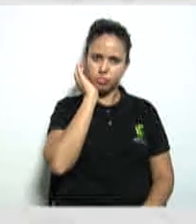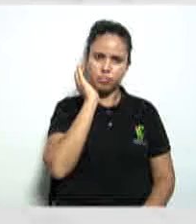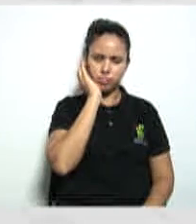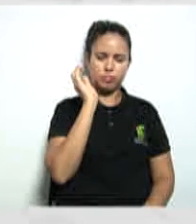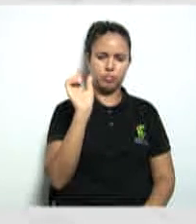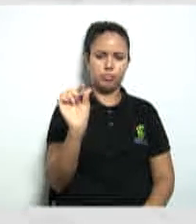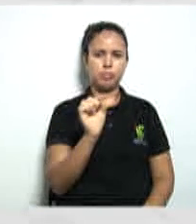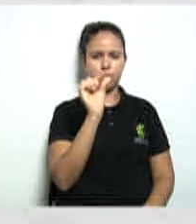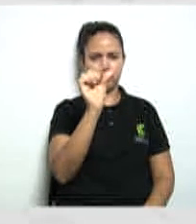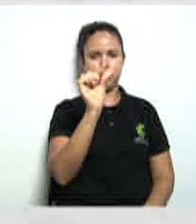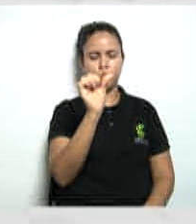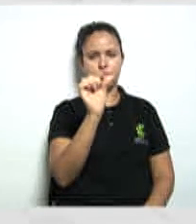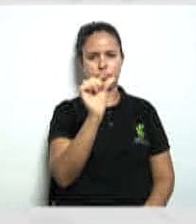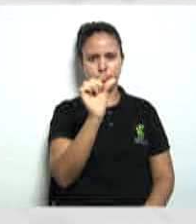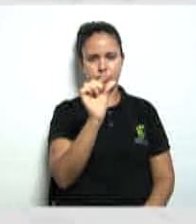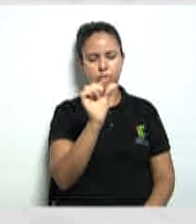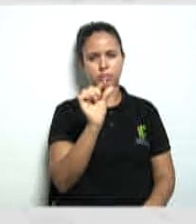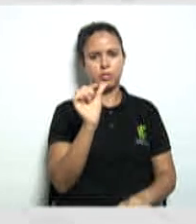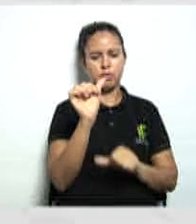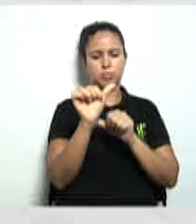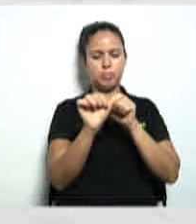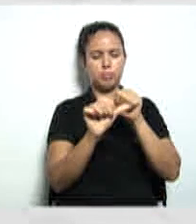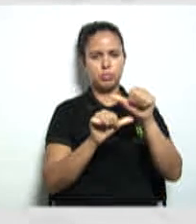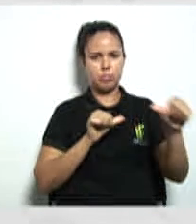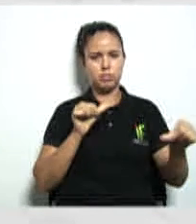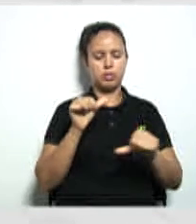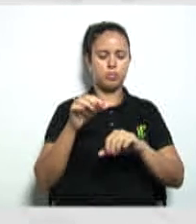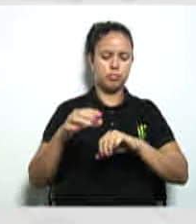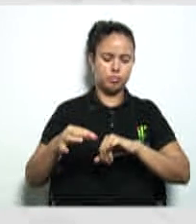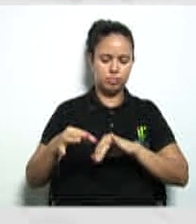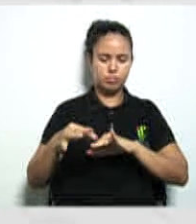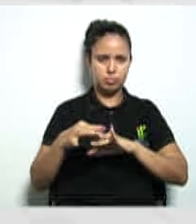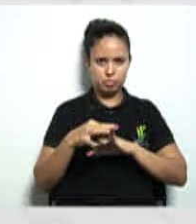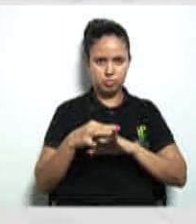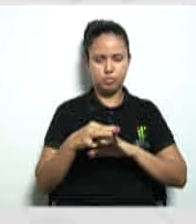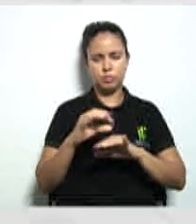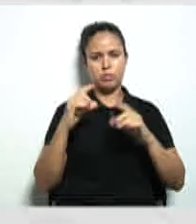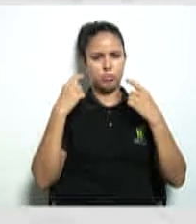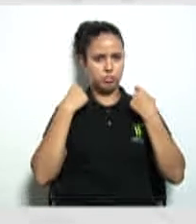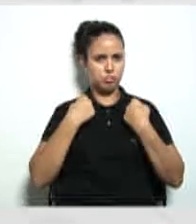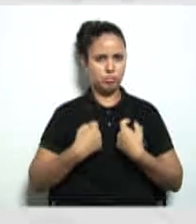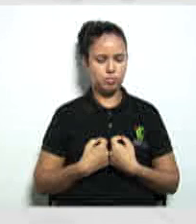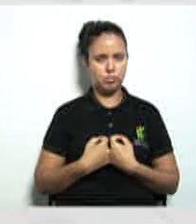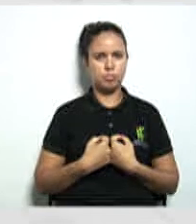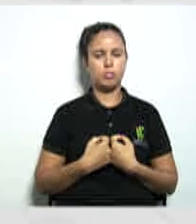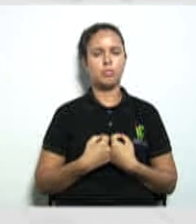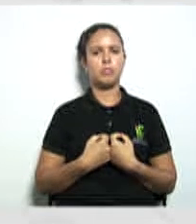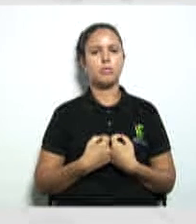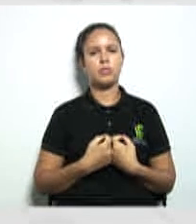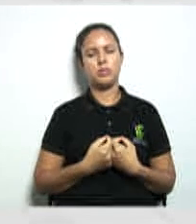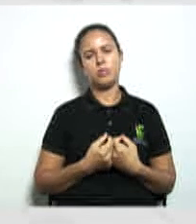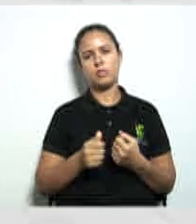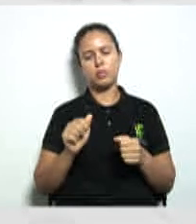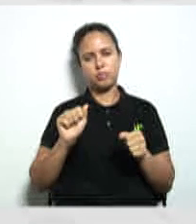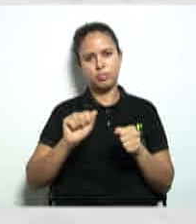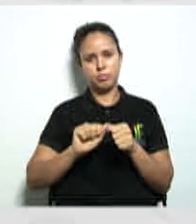pessoas extraem a polpa do açaí, elas vão estar aproveitando aquela sementinha para a fabricação